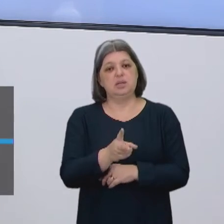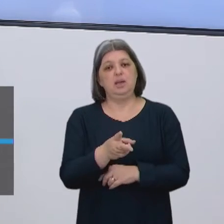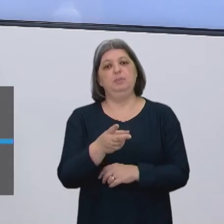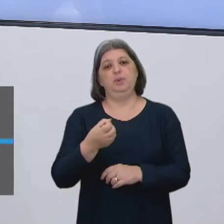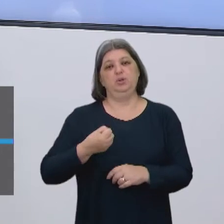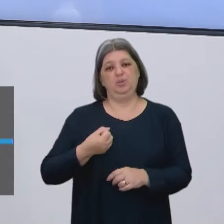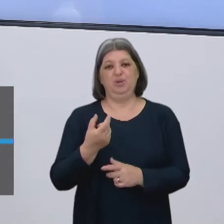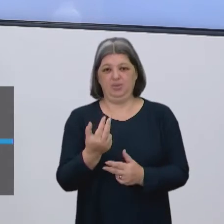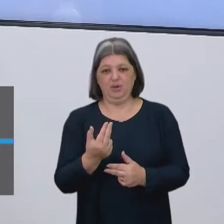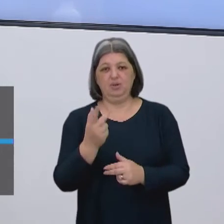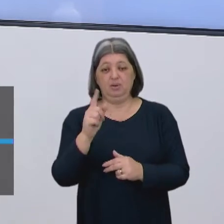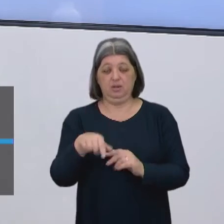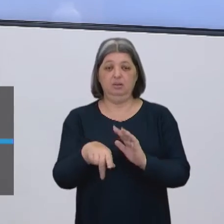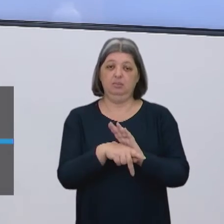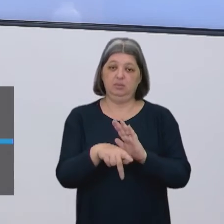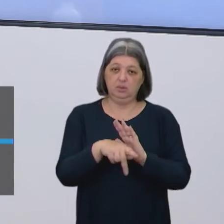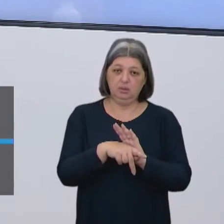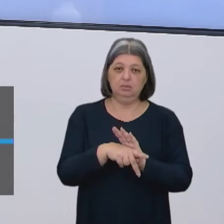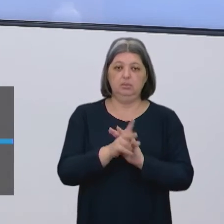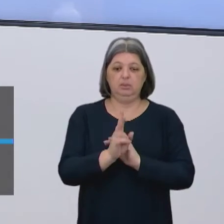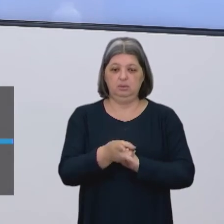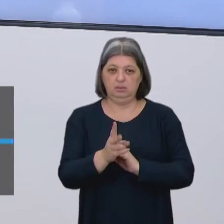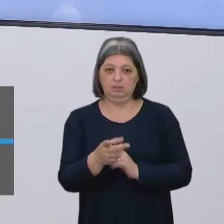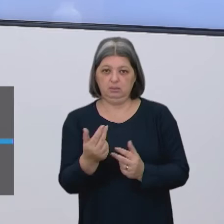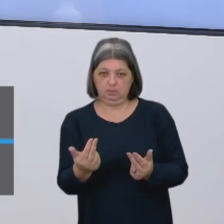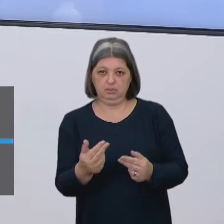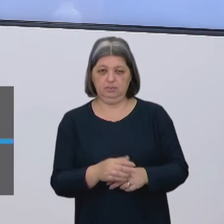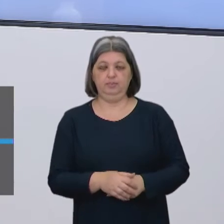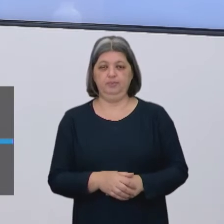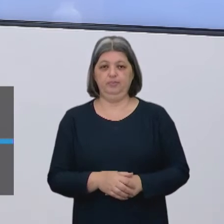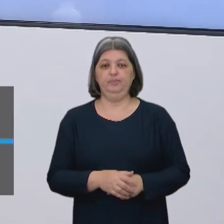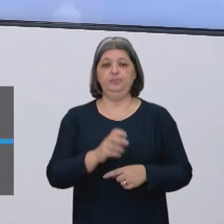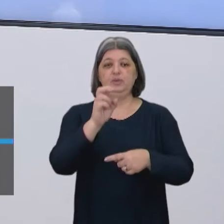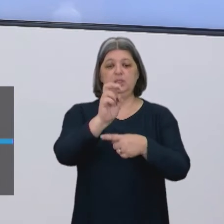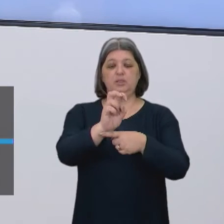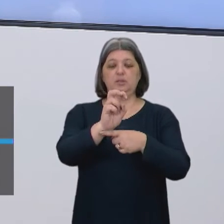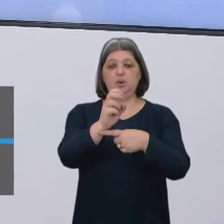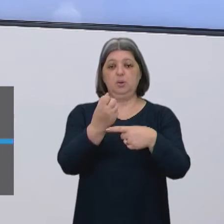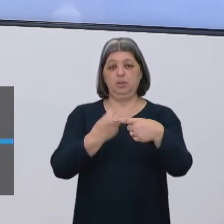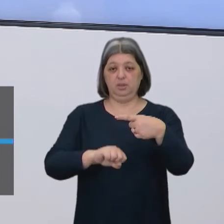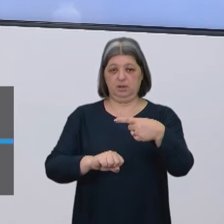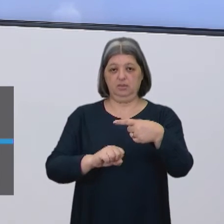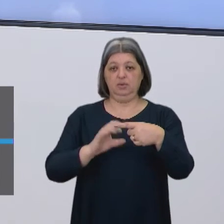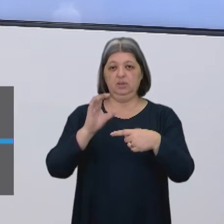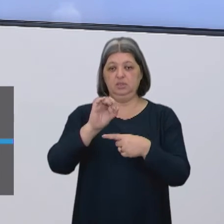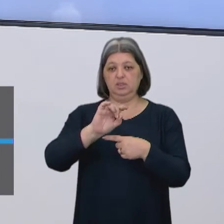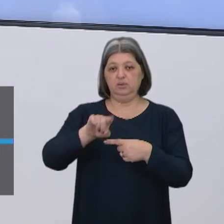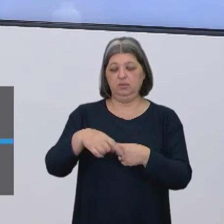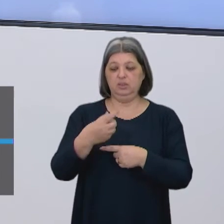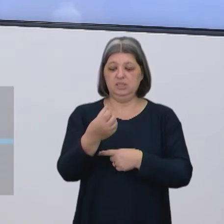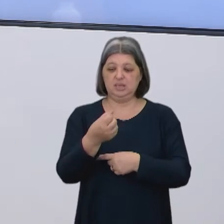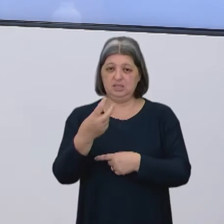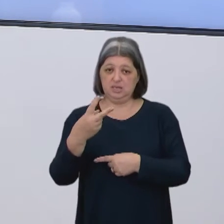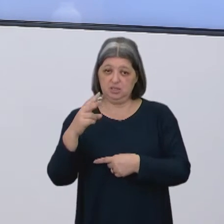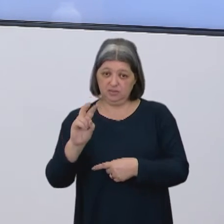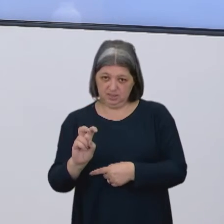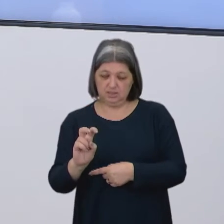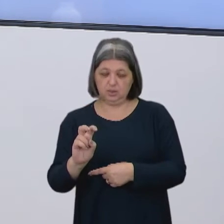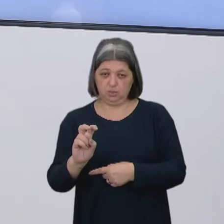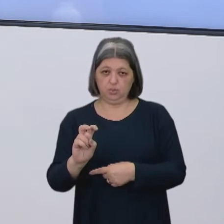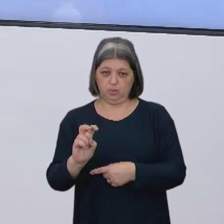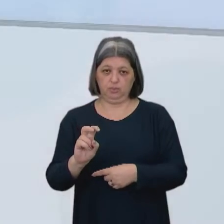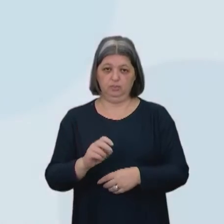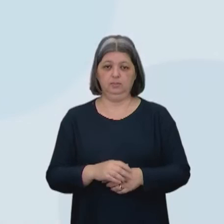Dízima periódica. Ah, então 5 oitavos nada mais é que 0,625.